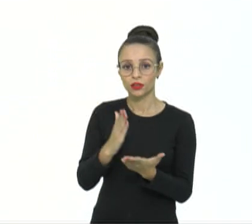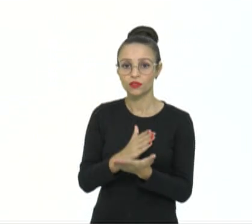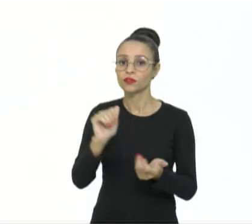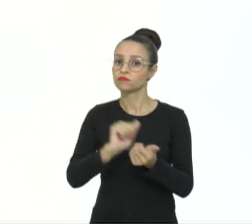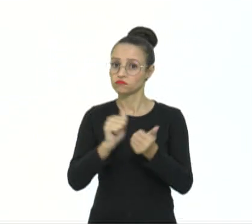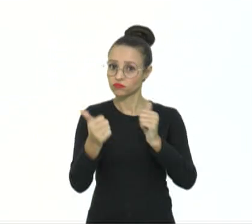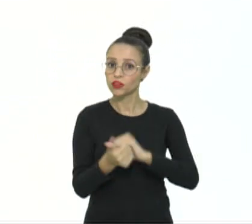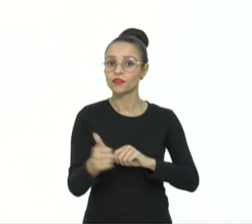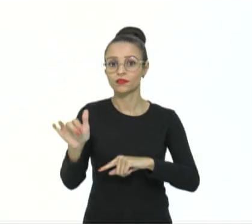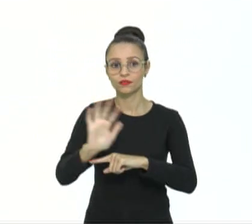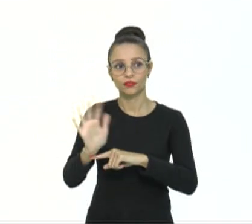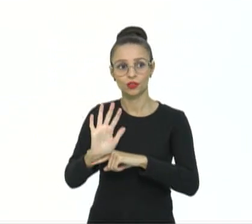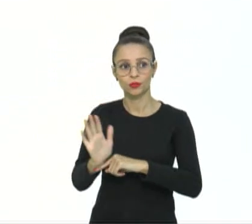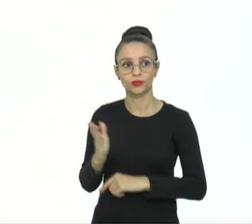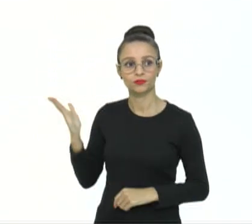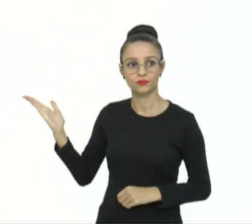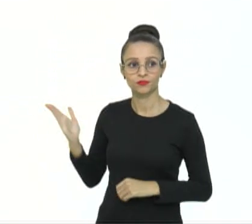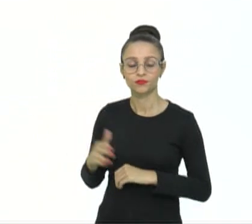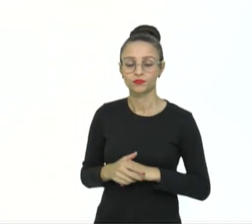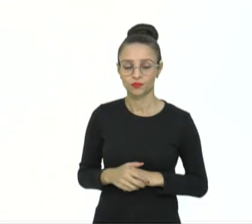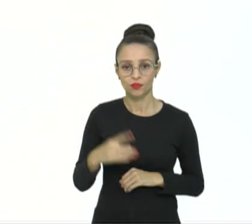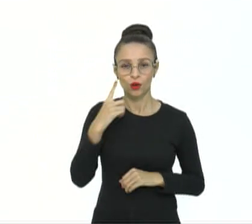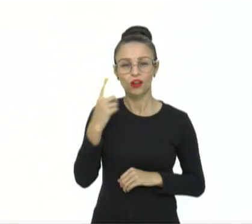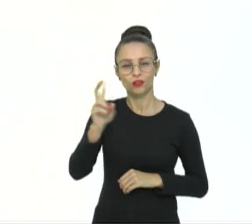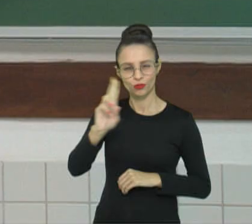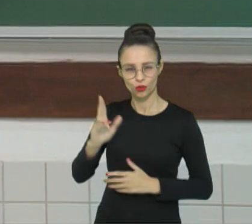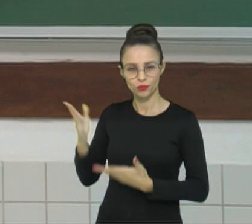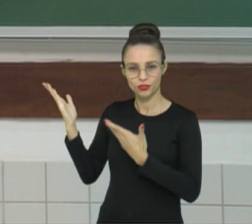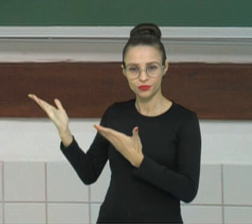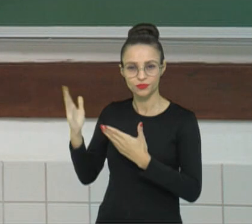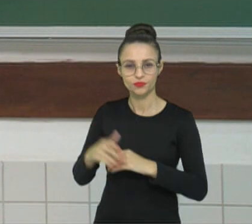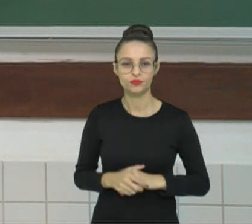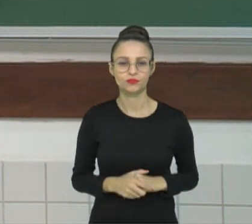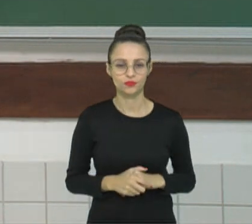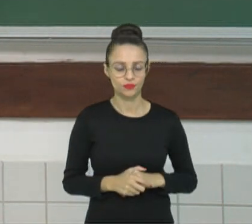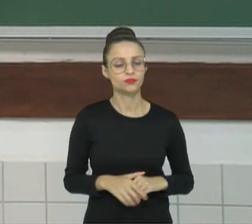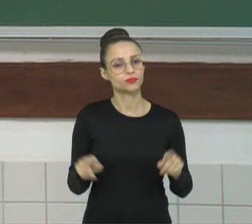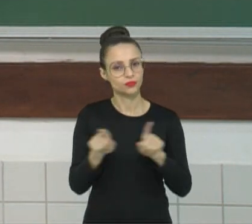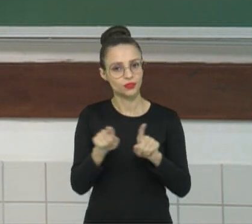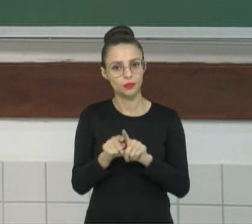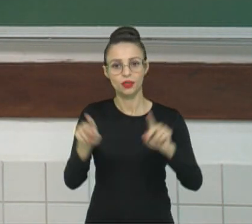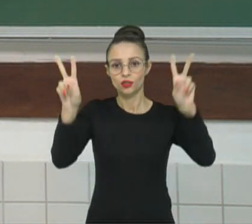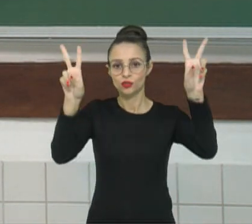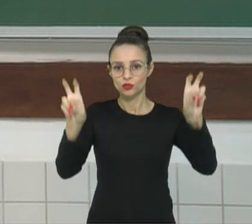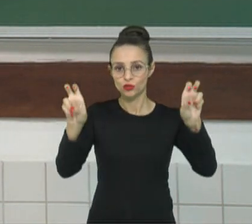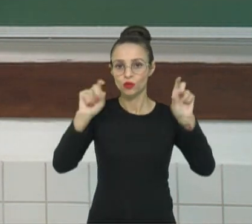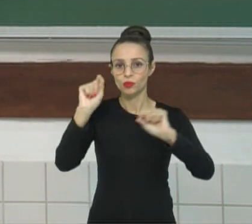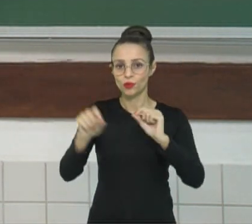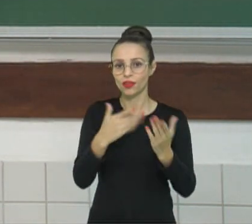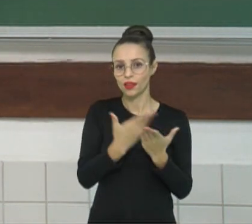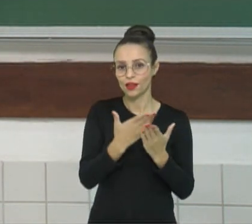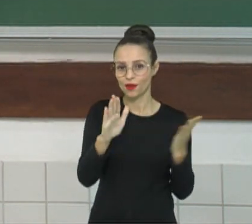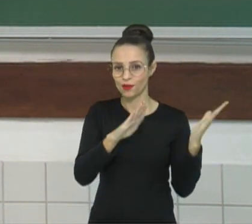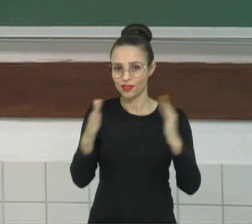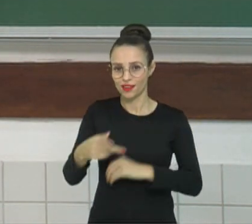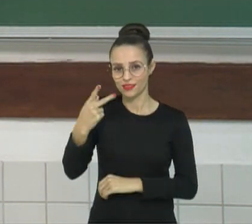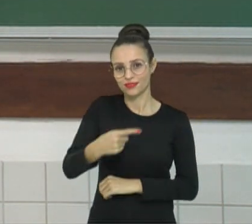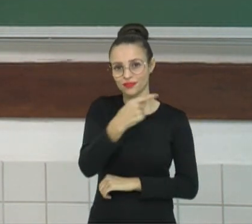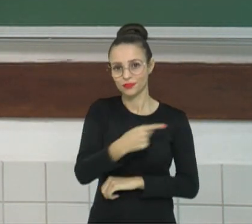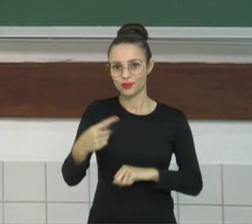em um filme, chamado O Ódio que Você Semeia, que fala também desse assunto das nossas aulas nessa Semana